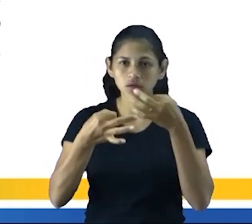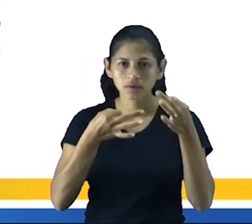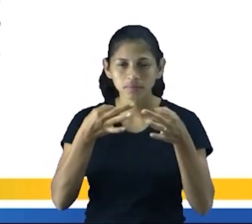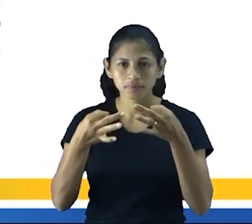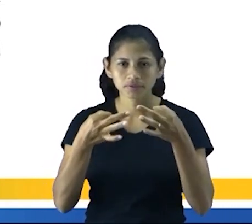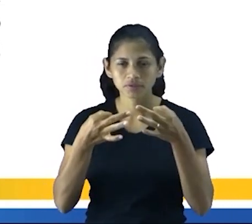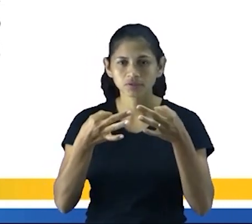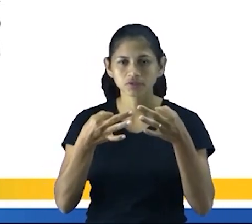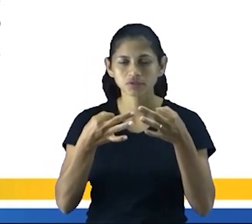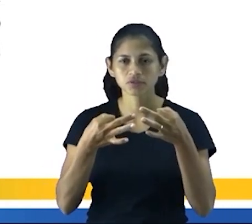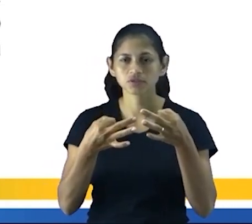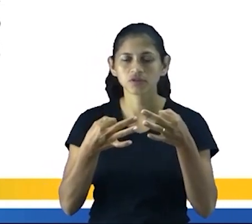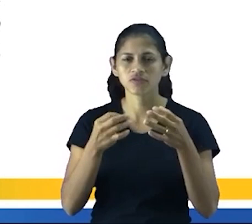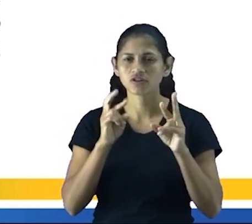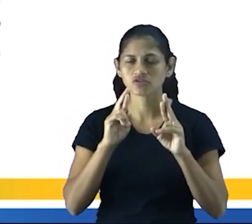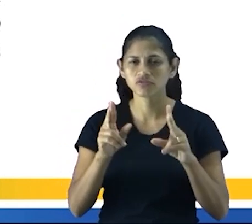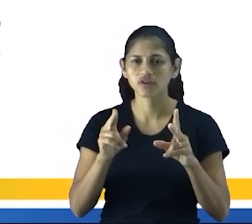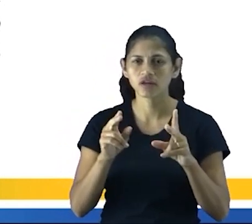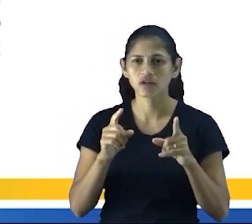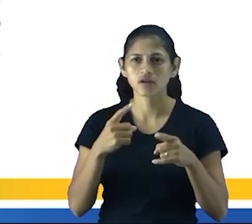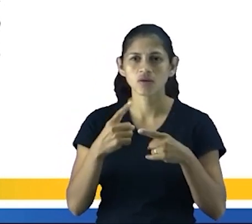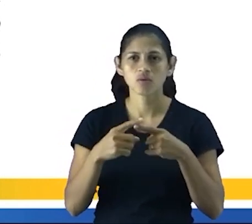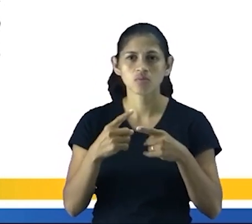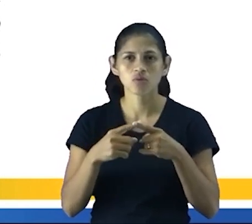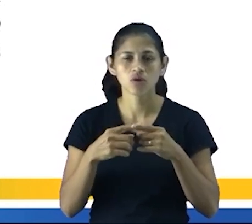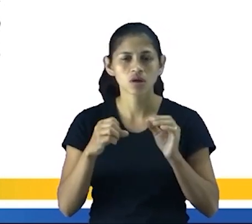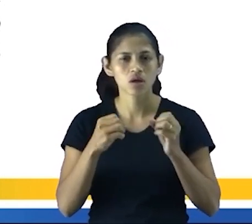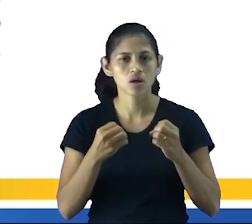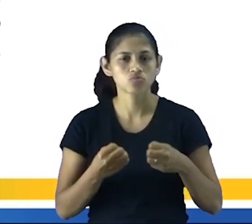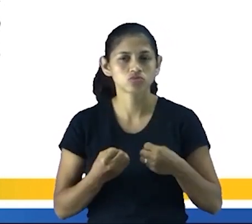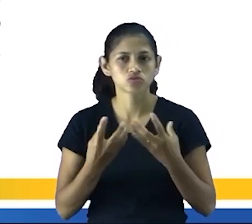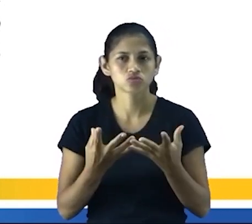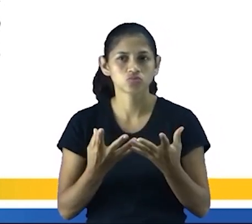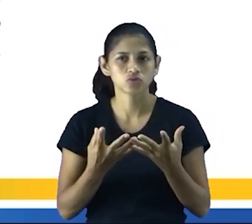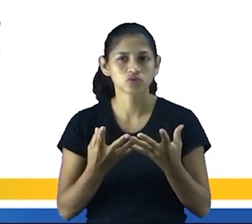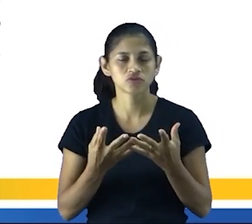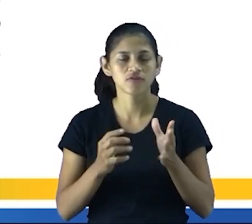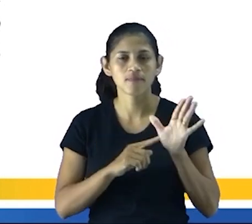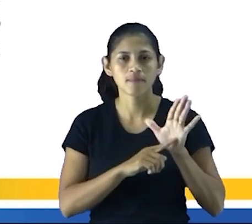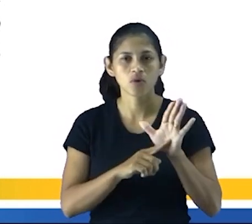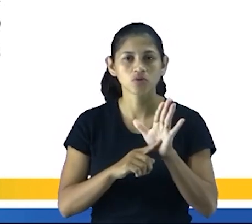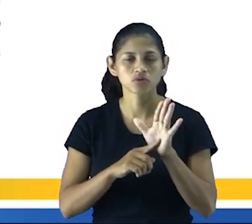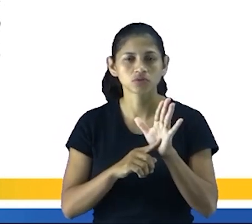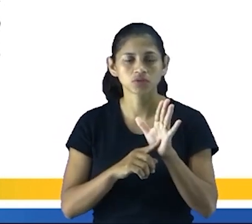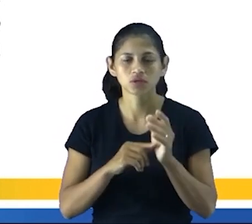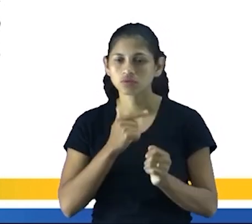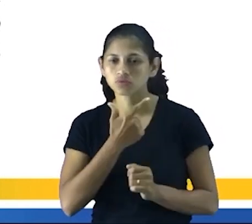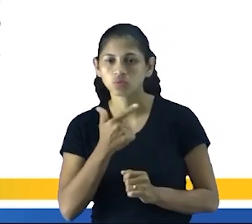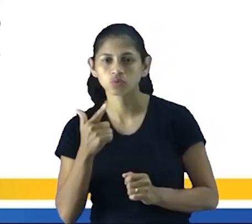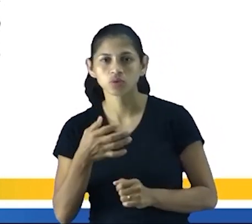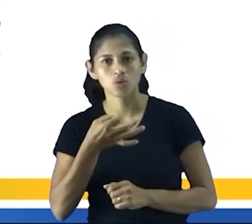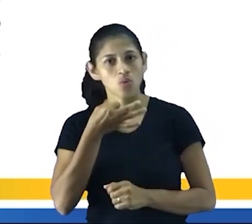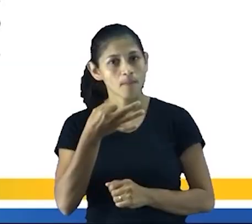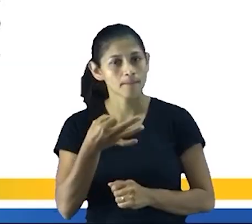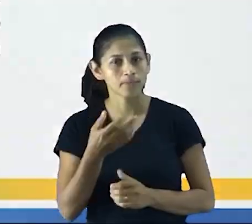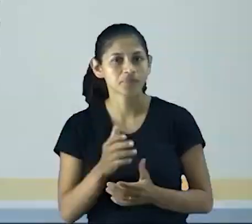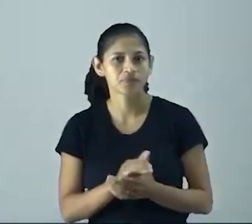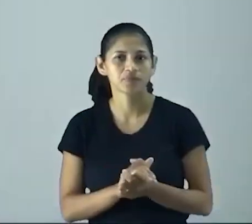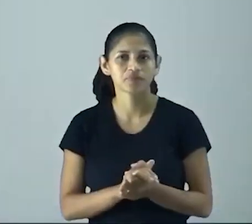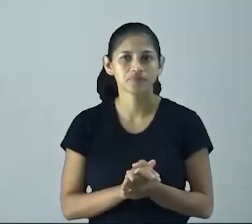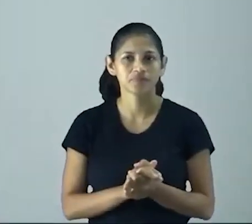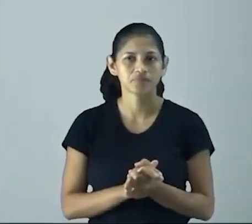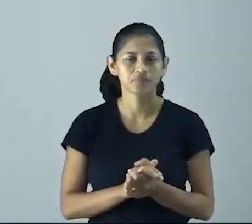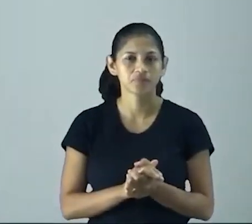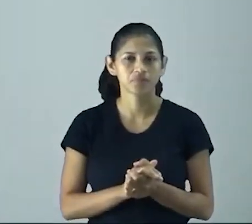reunir informações e apresentar de maneira coerente e imparcial, sem opiniões que convençam o leitor, certo? Então,